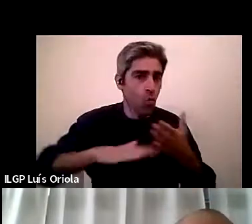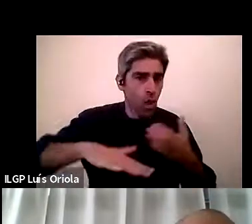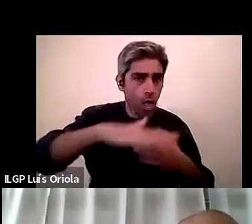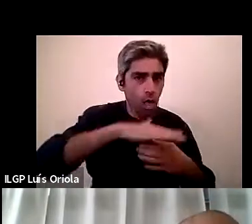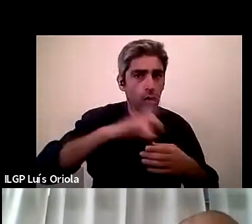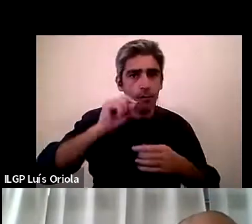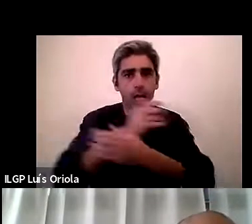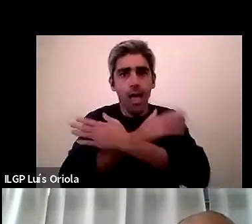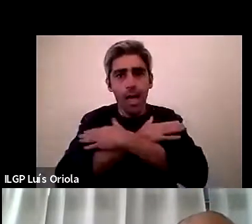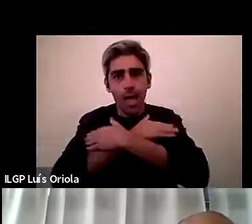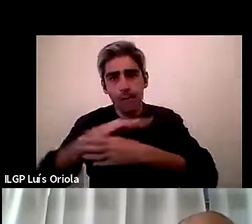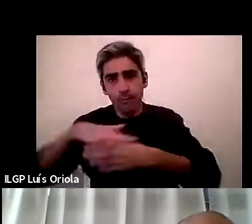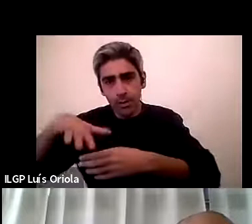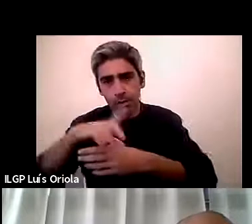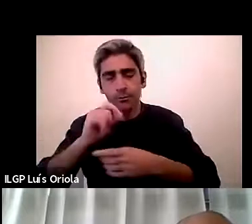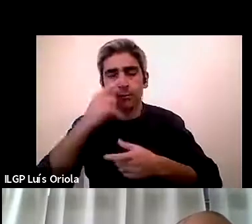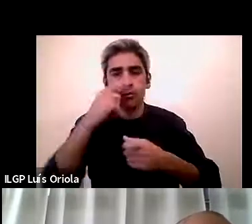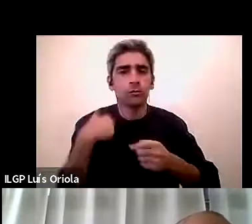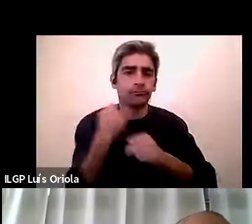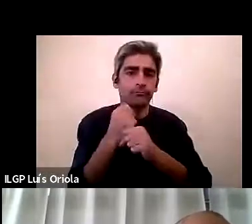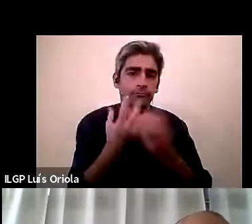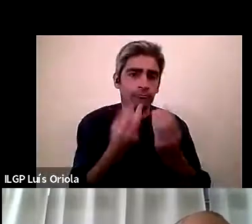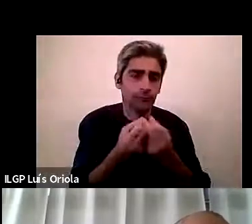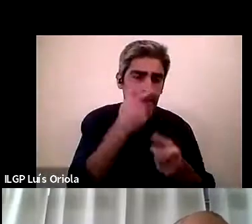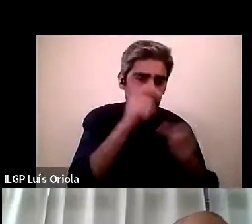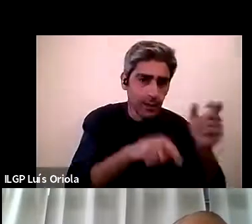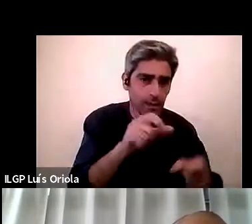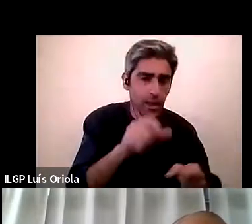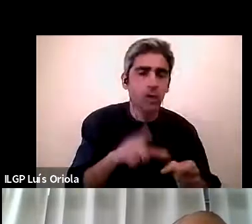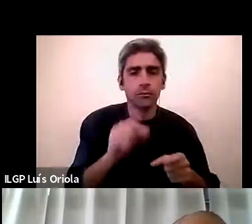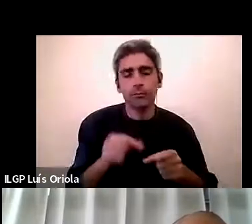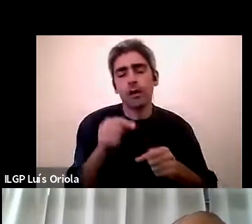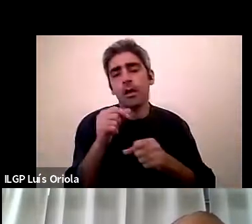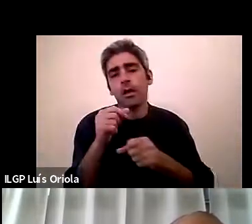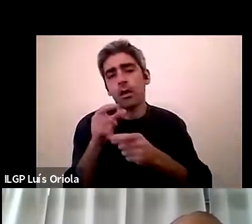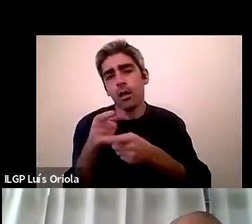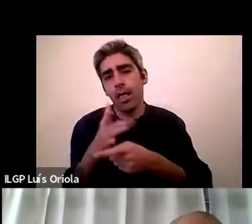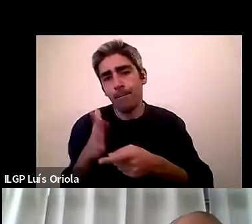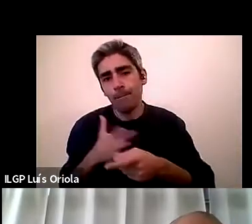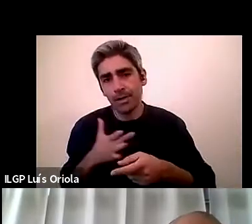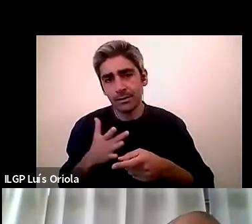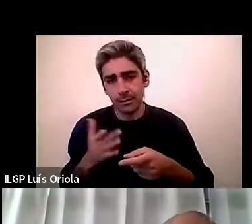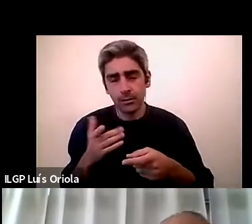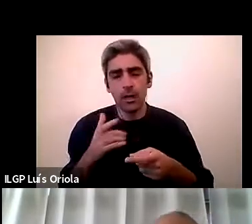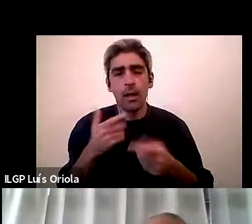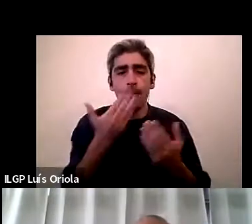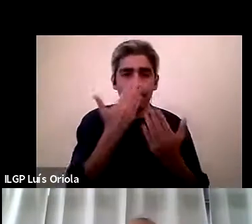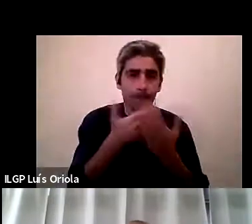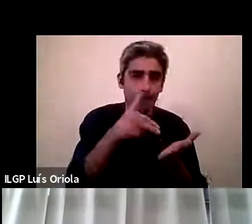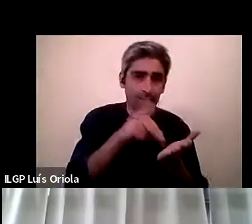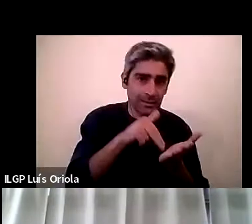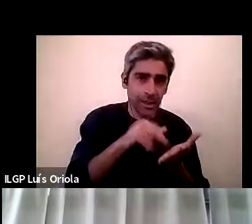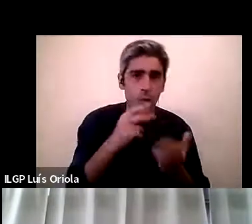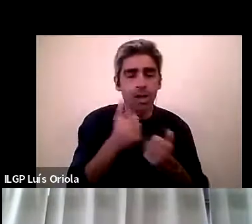mas também com aqueles a quem servimos, cidadãos e empresas. Portanto, presencialmente ou à distância, pratiquem